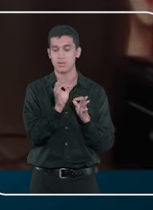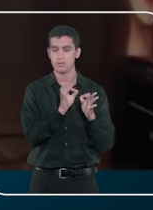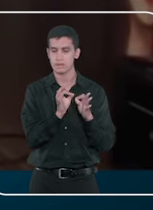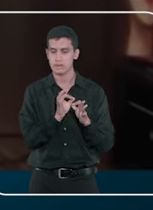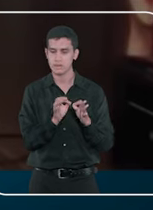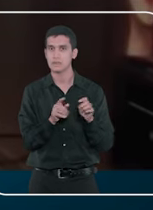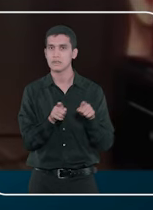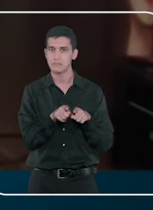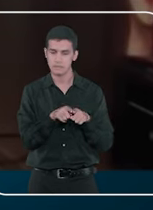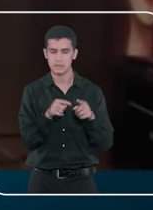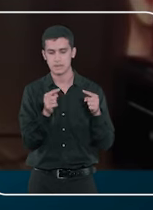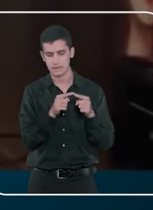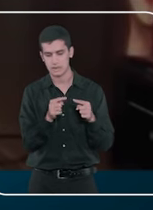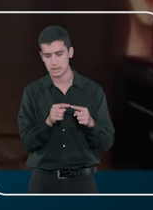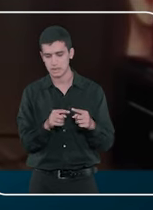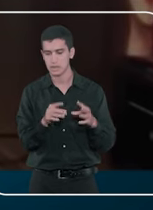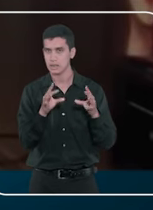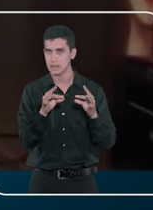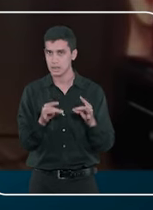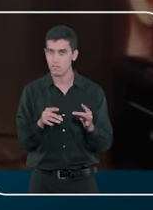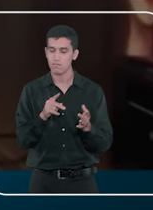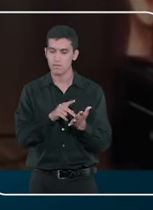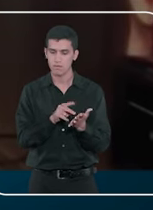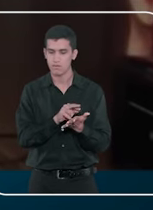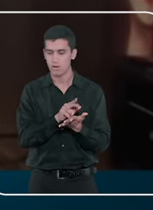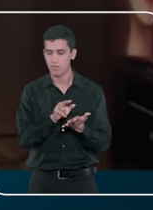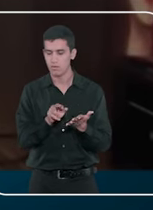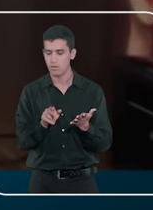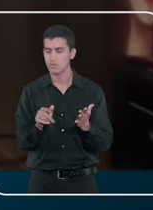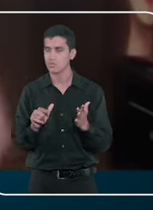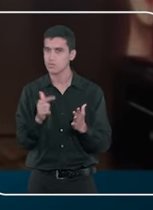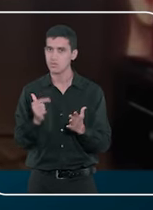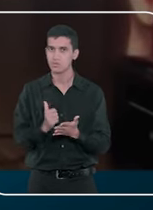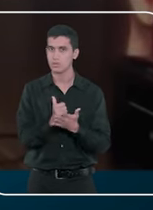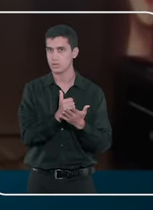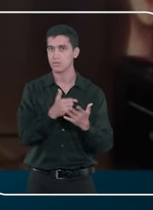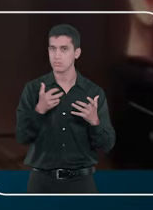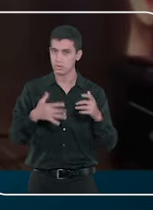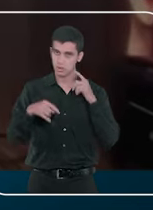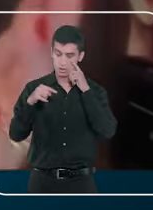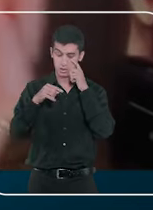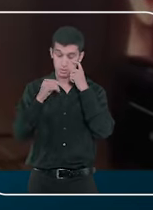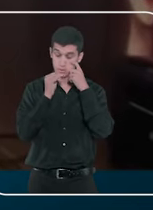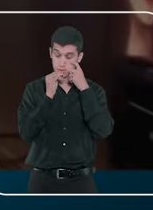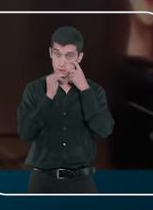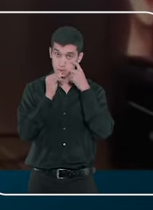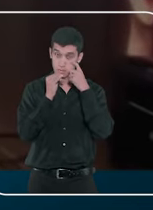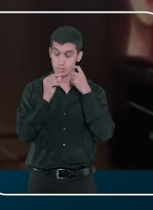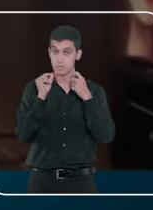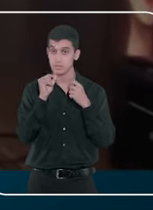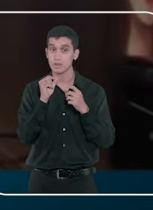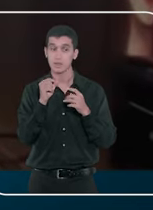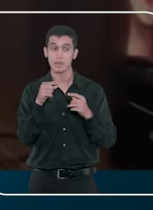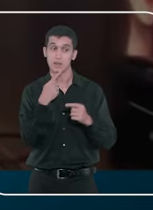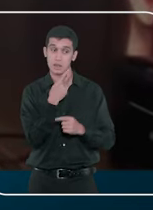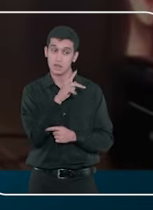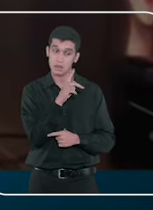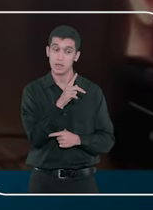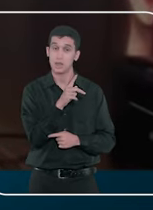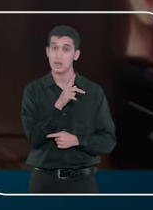ser embasados em elementos outros trazidos. Por exemplo, Andréia, extratos de movimentação